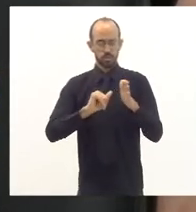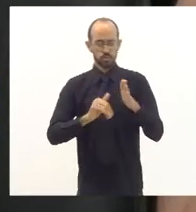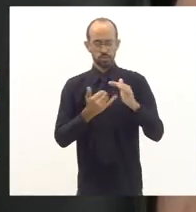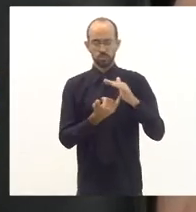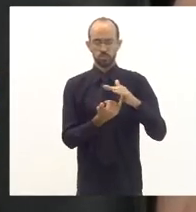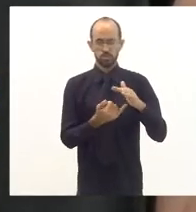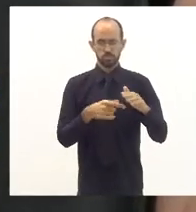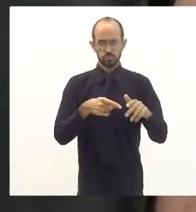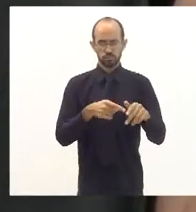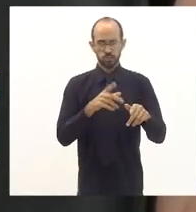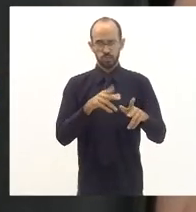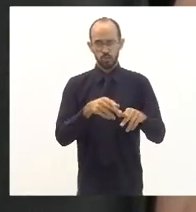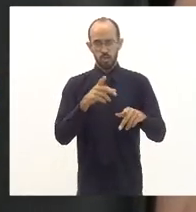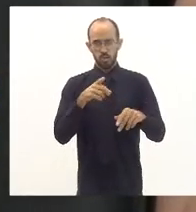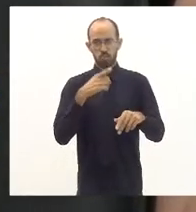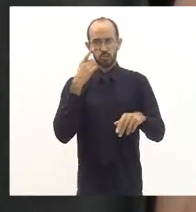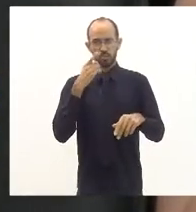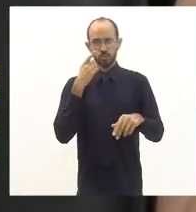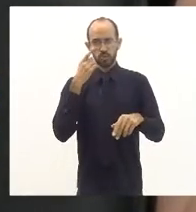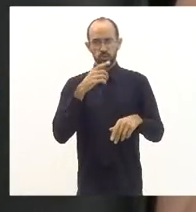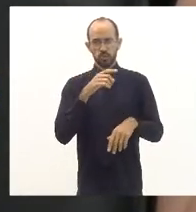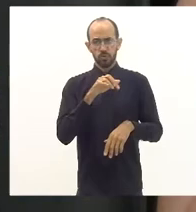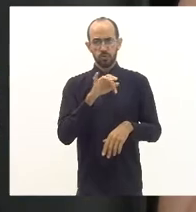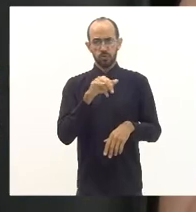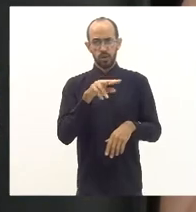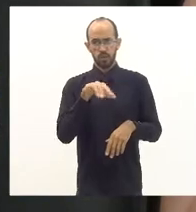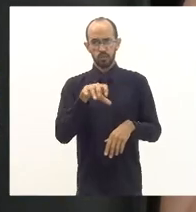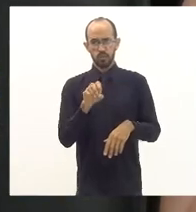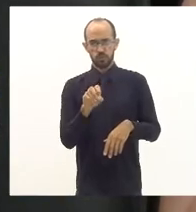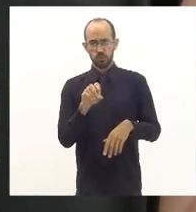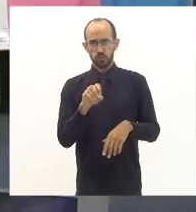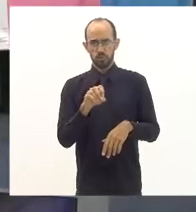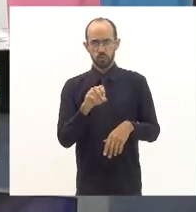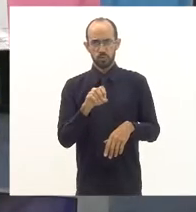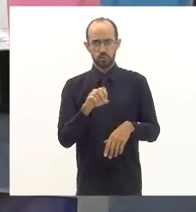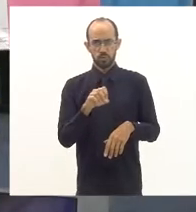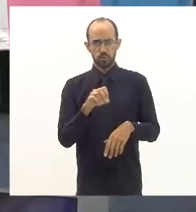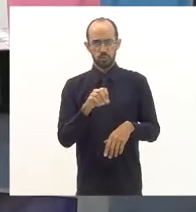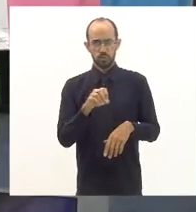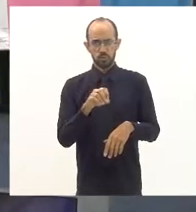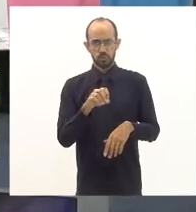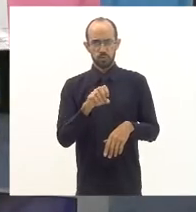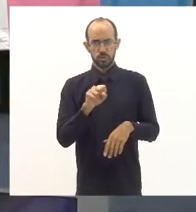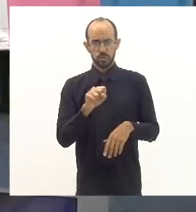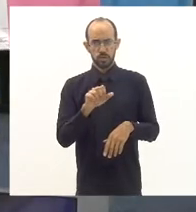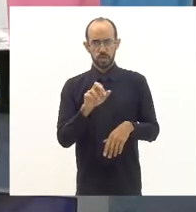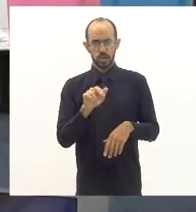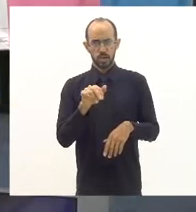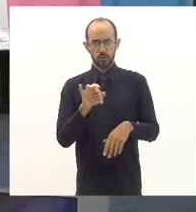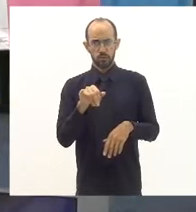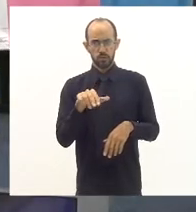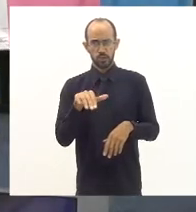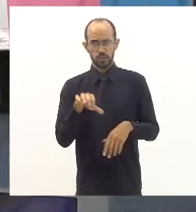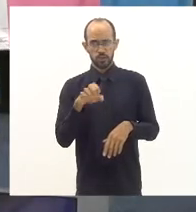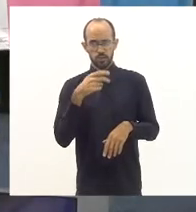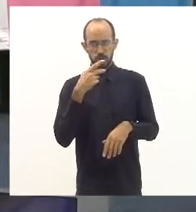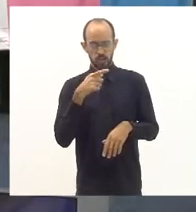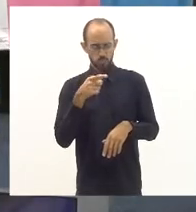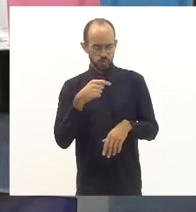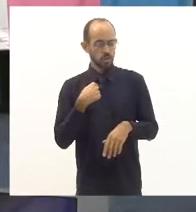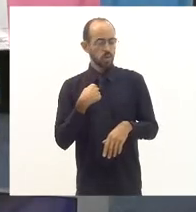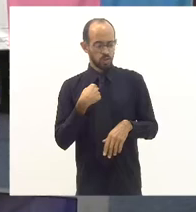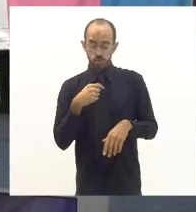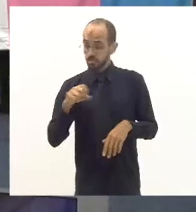pública com o deputado Flávio Serafim. Eu tive uma parte dessa audiência e saudei que os recursos finalmente